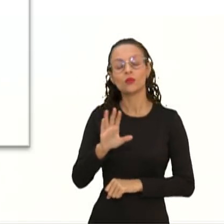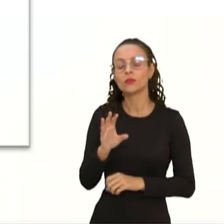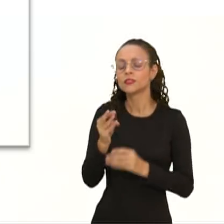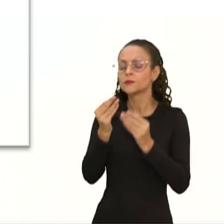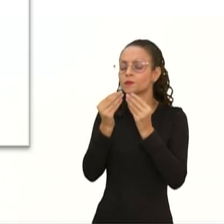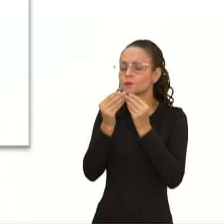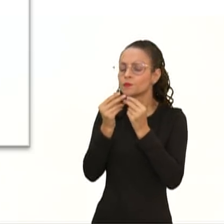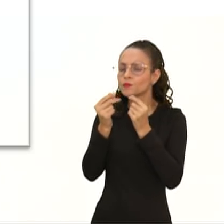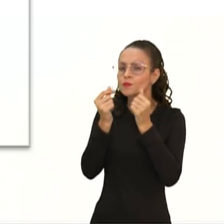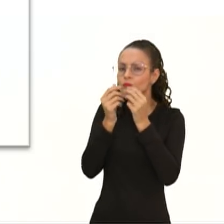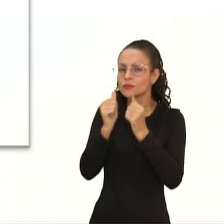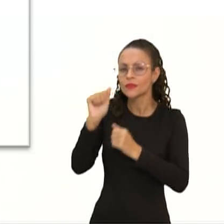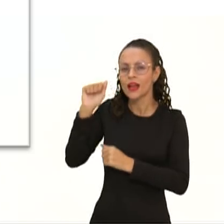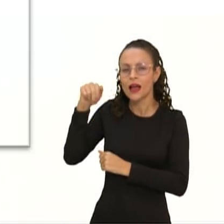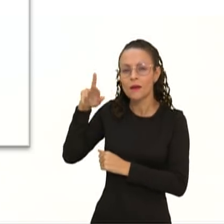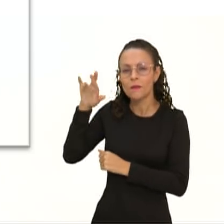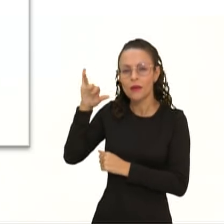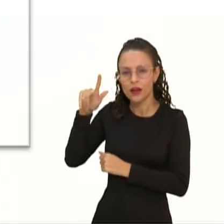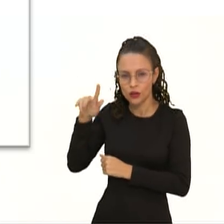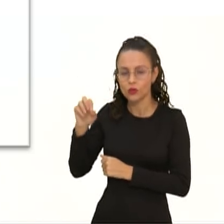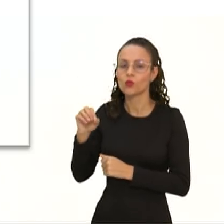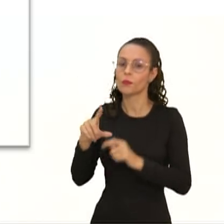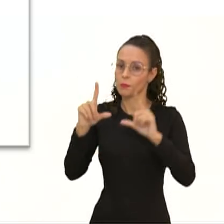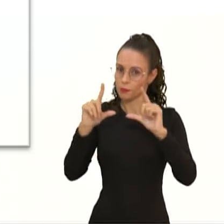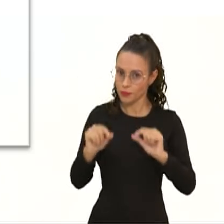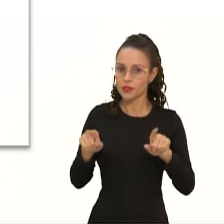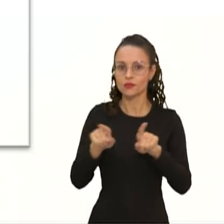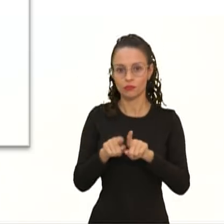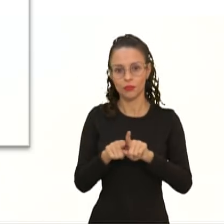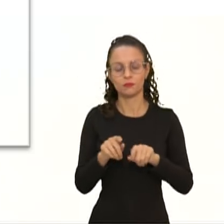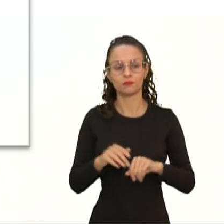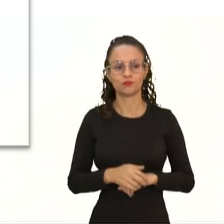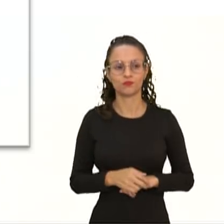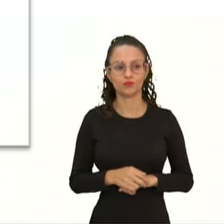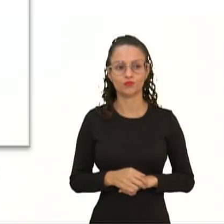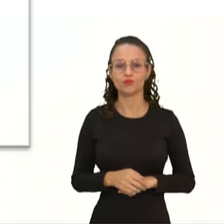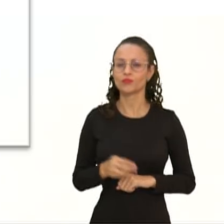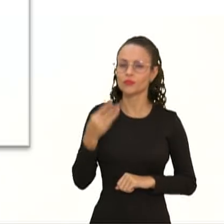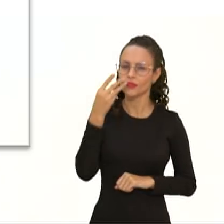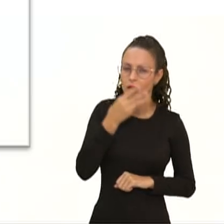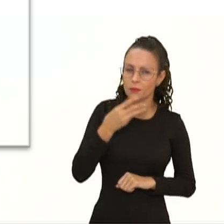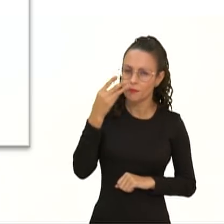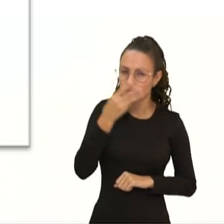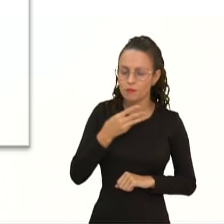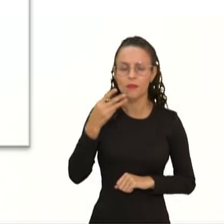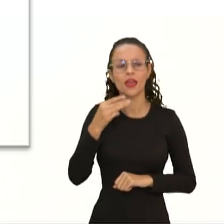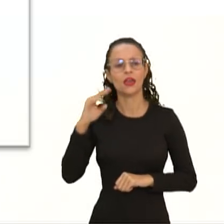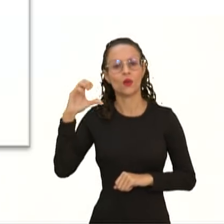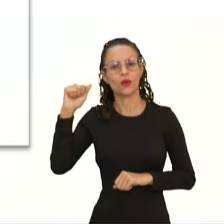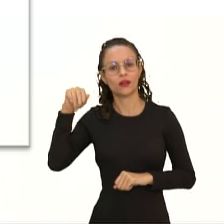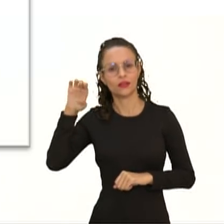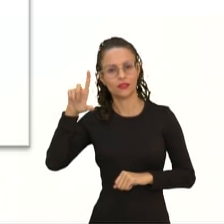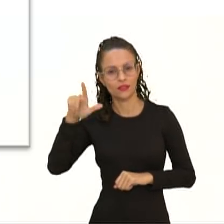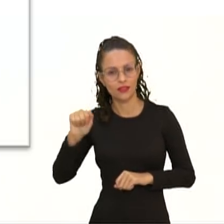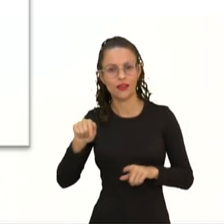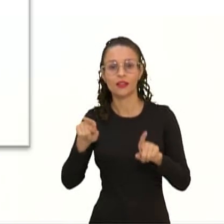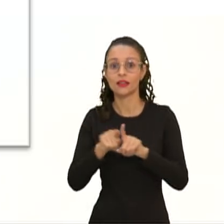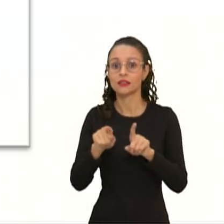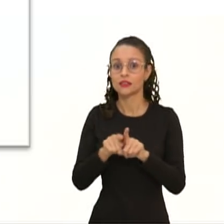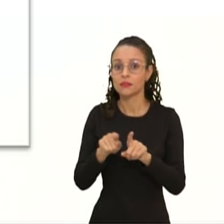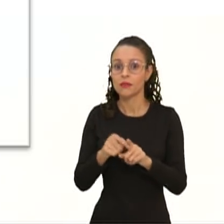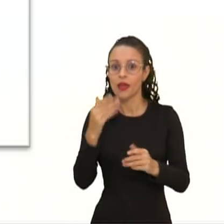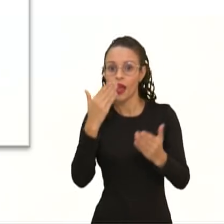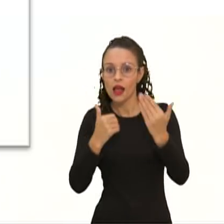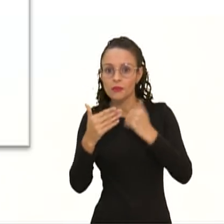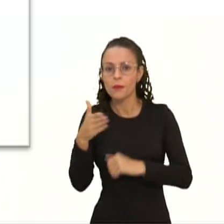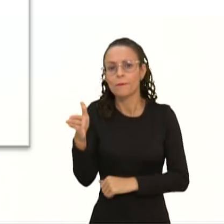amargo, mais triptofano ele tem e menos gordura ele tem, tá? O mel, a canela, alimentos ricos em ômega 3, tá?